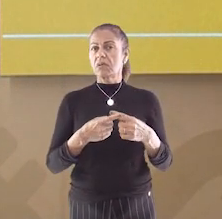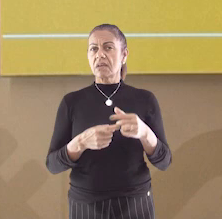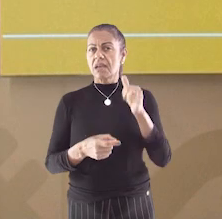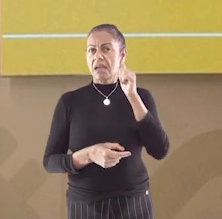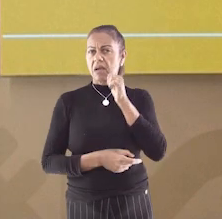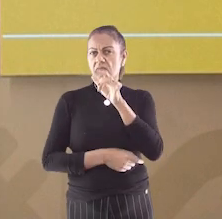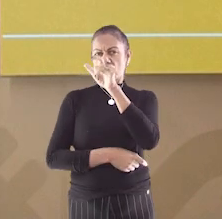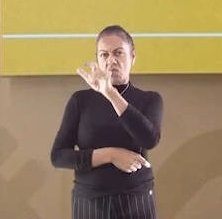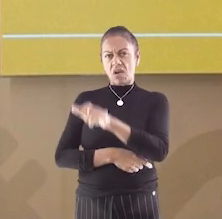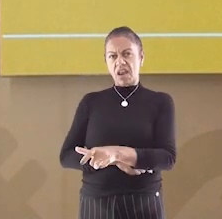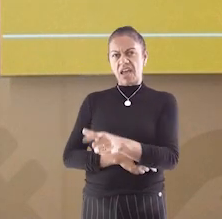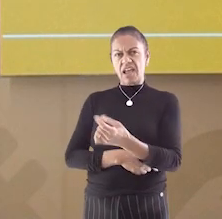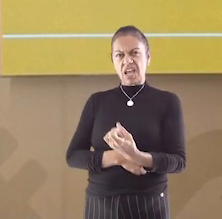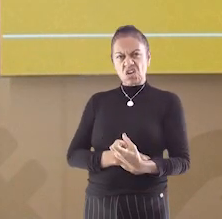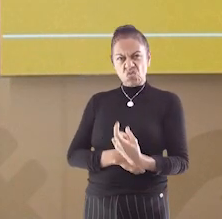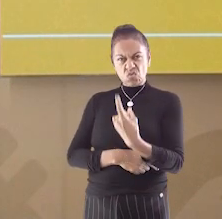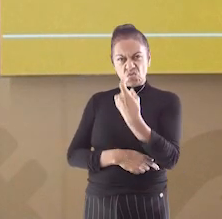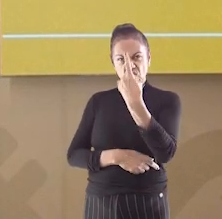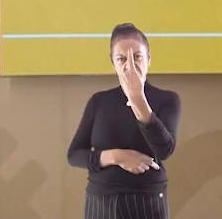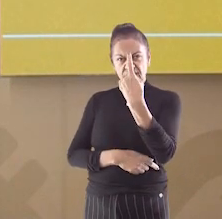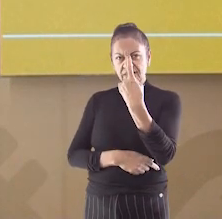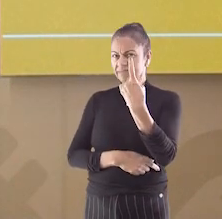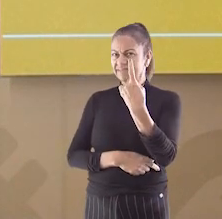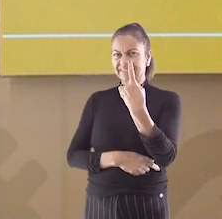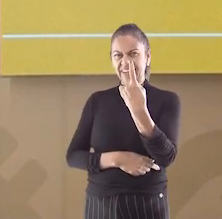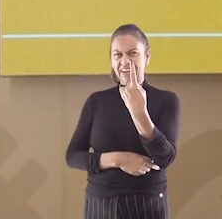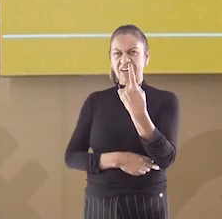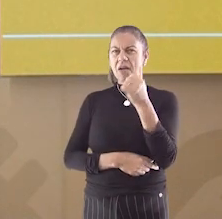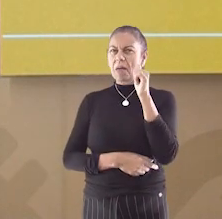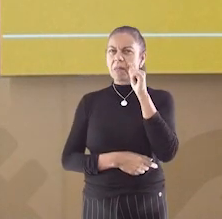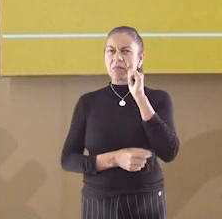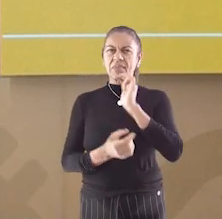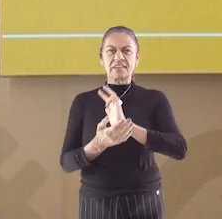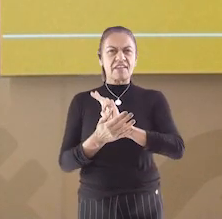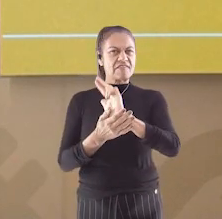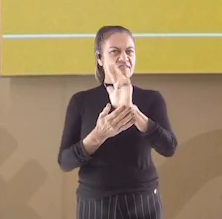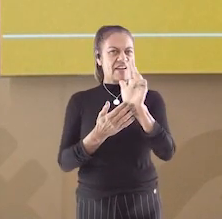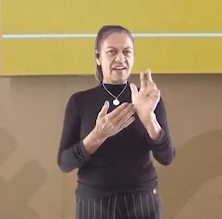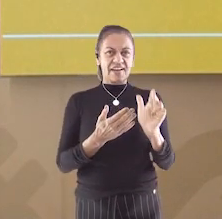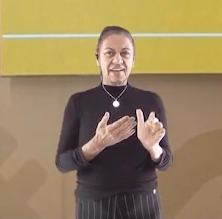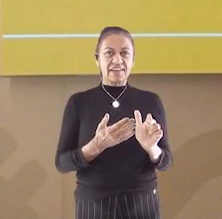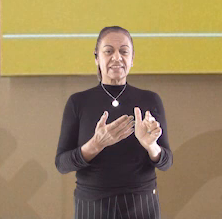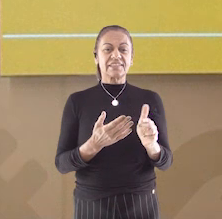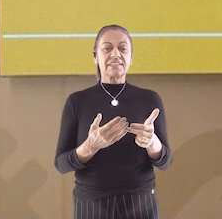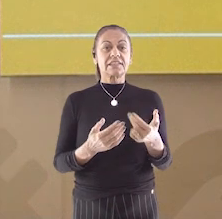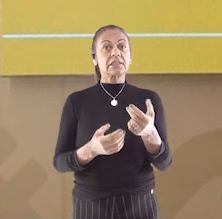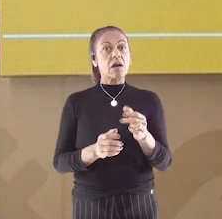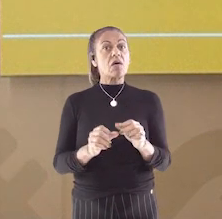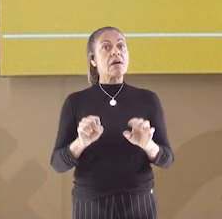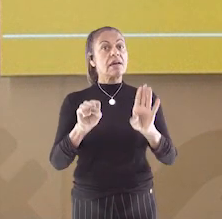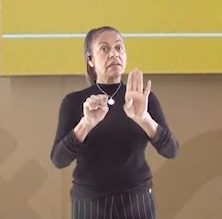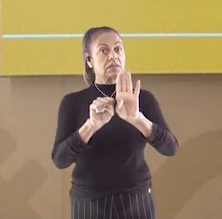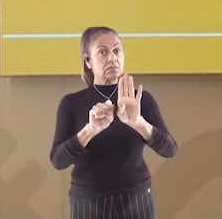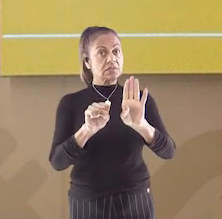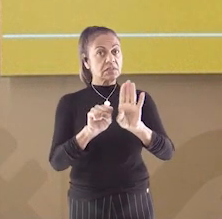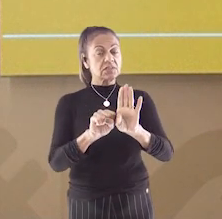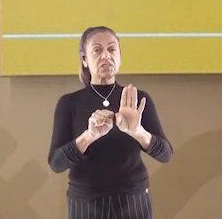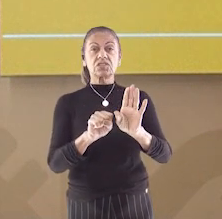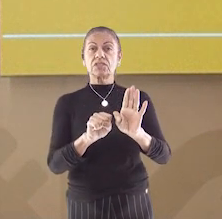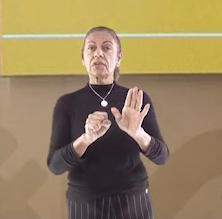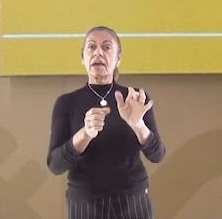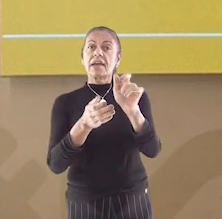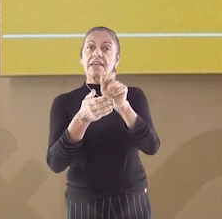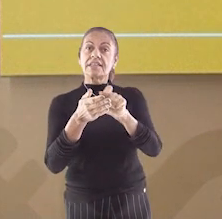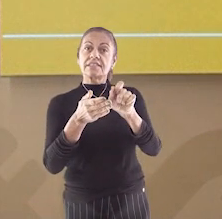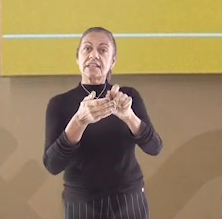uma única mulher no planeta, uma mulher específica. Existem várias mulheres, ok? Sendo assim, esses